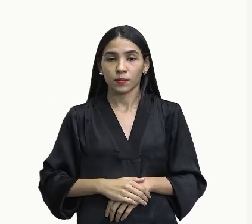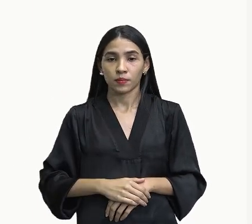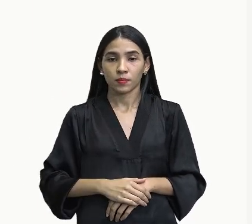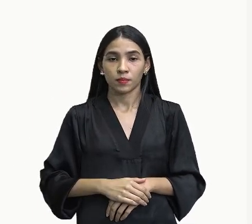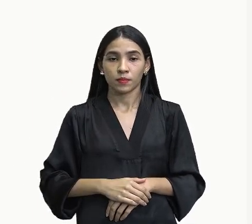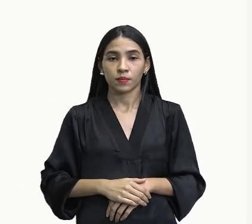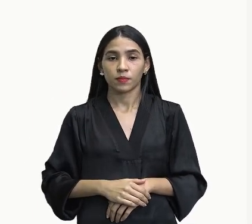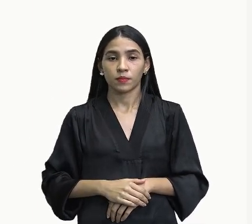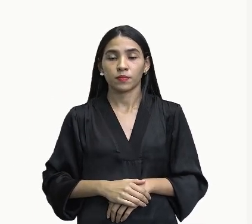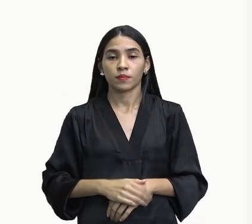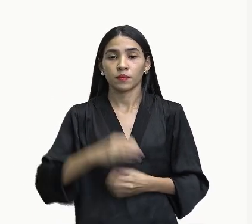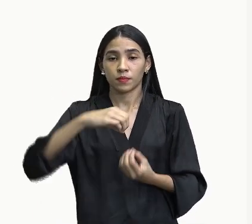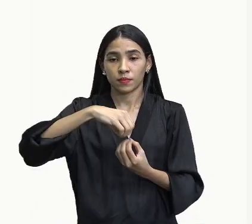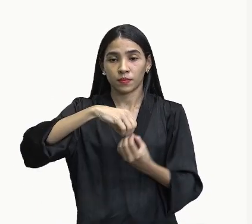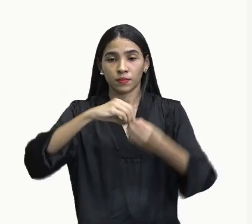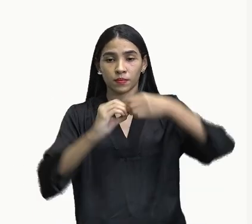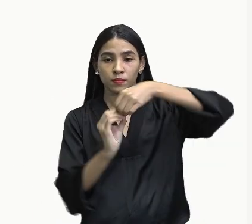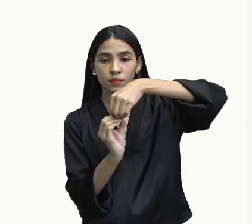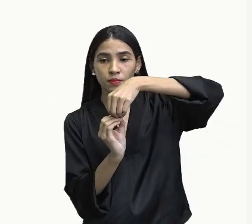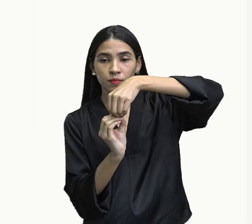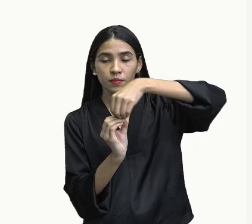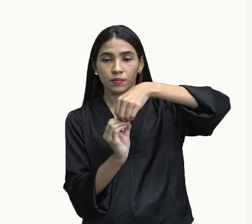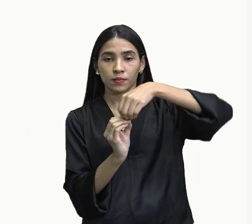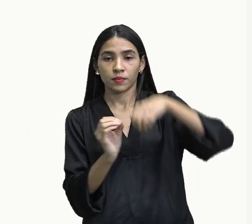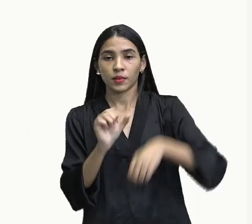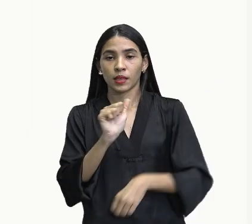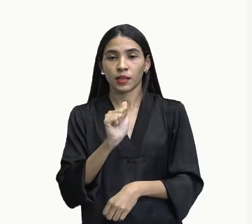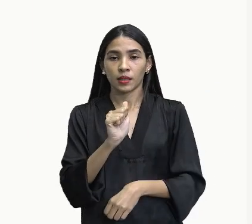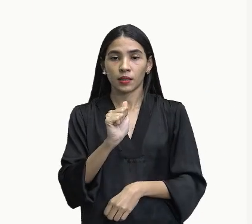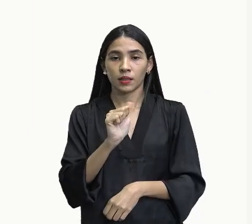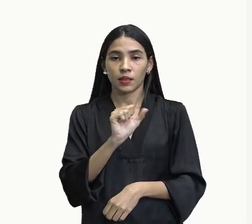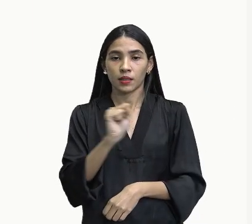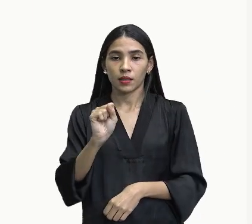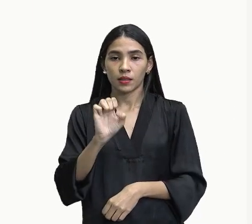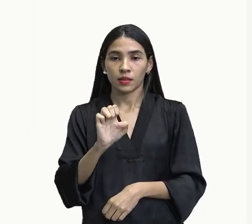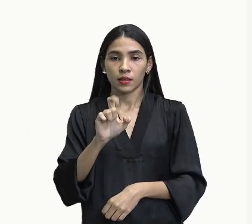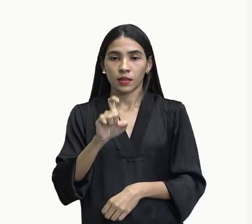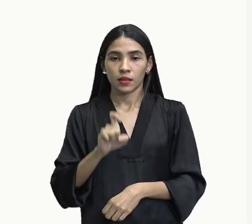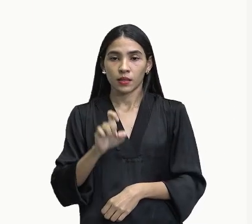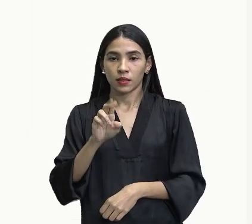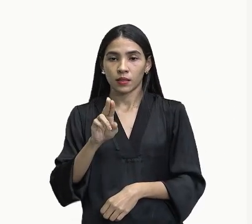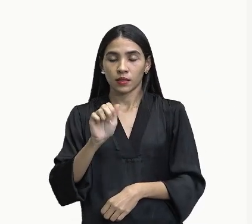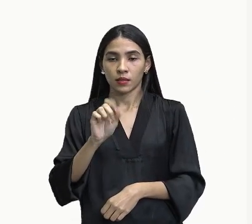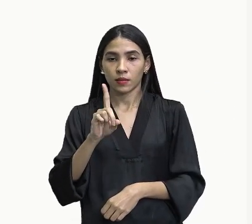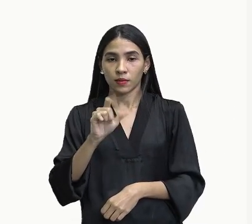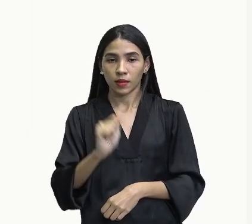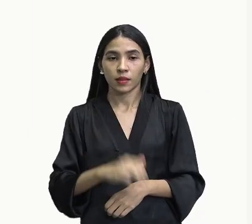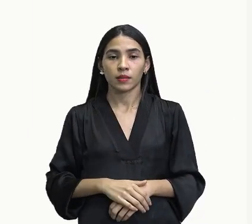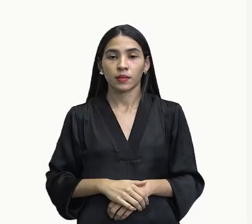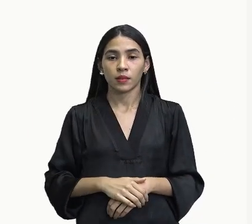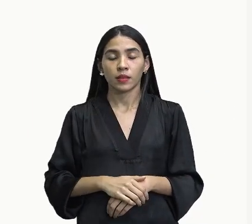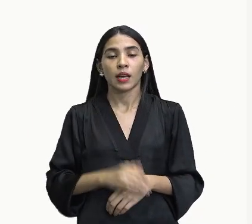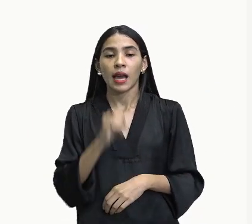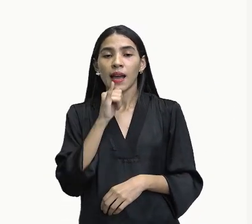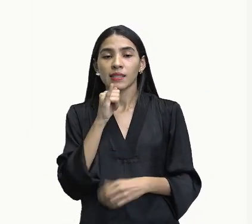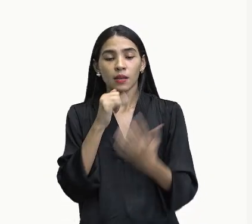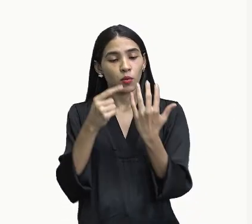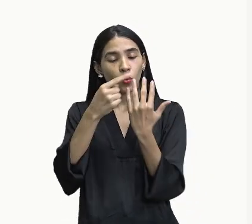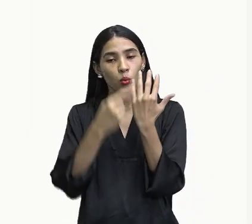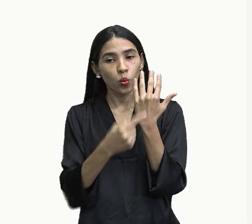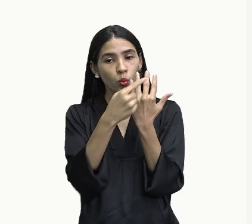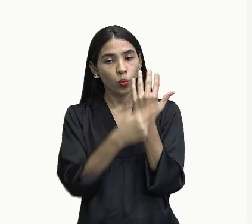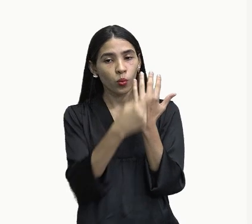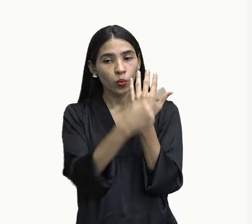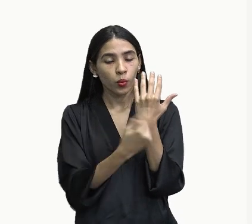da reprodução assexuada. Na superfície do corpo desses seres surgem brotos que, ao